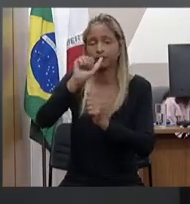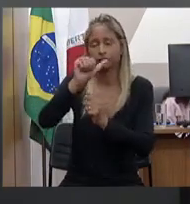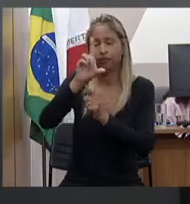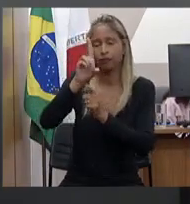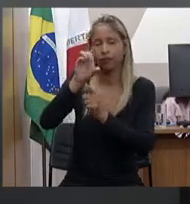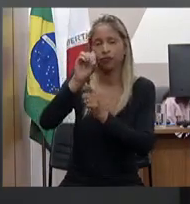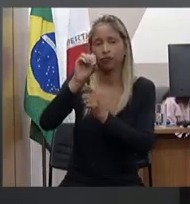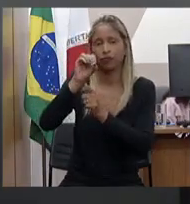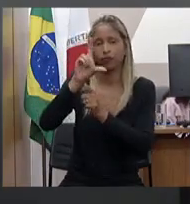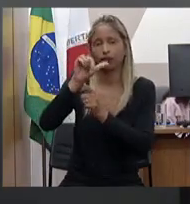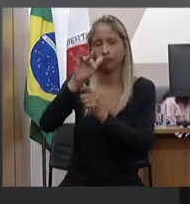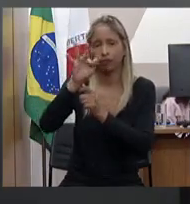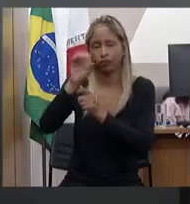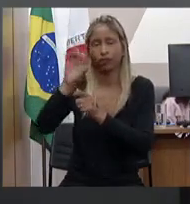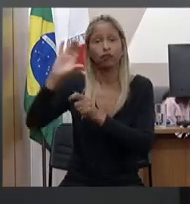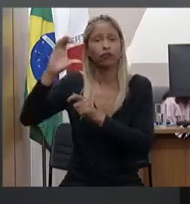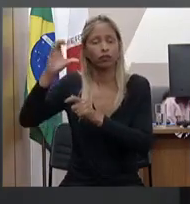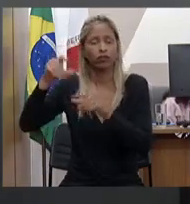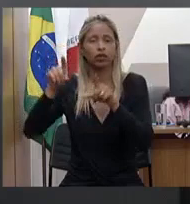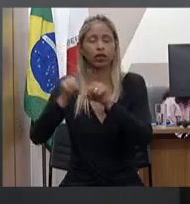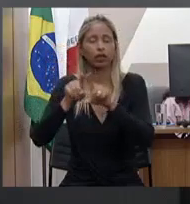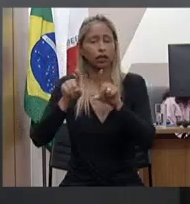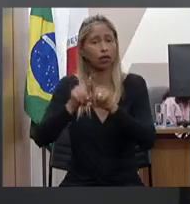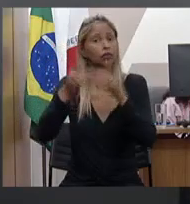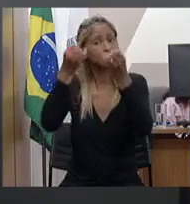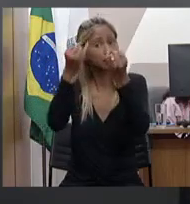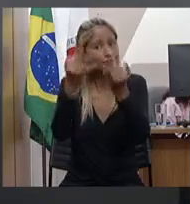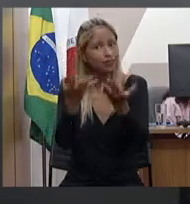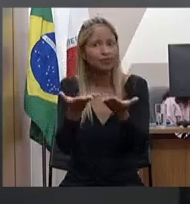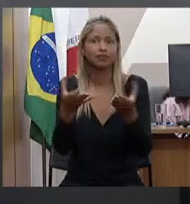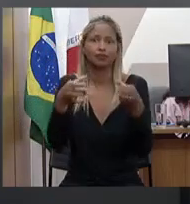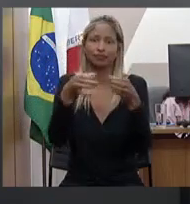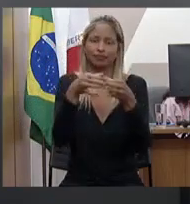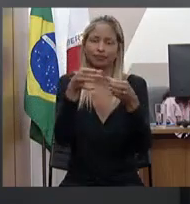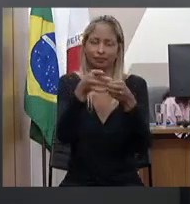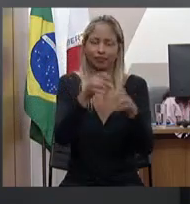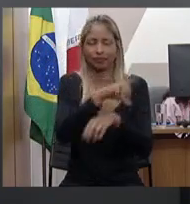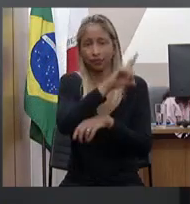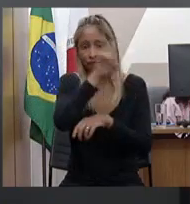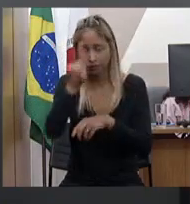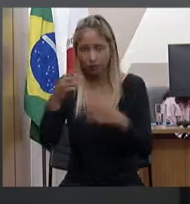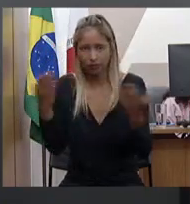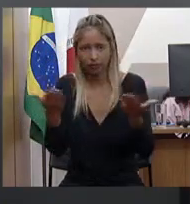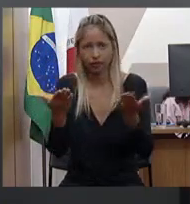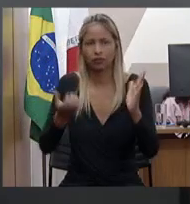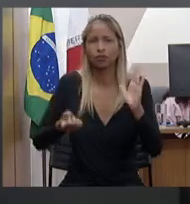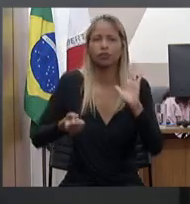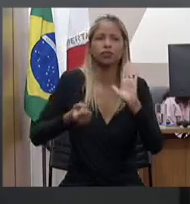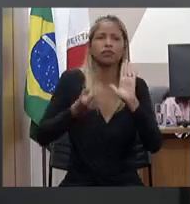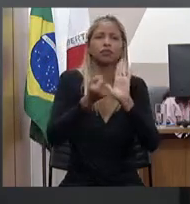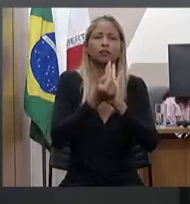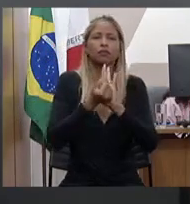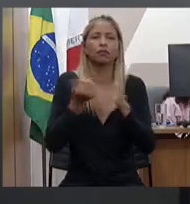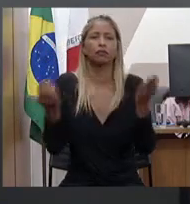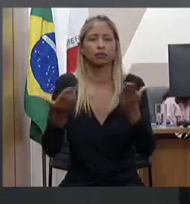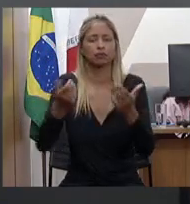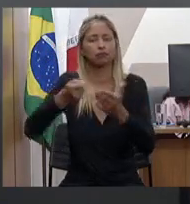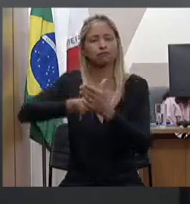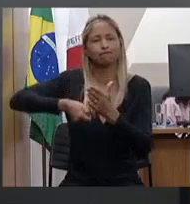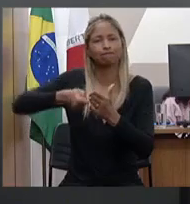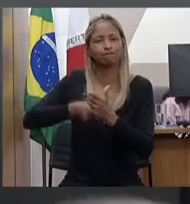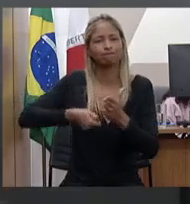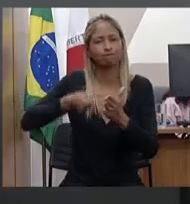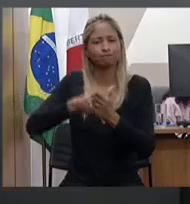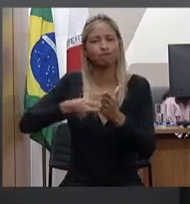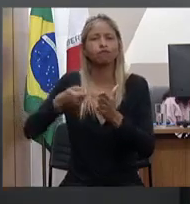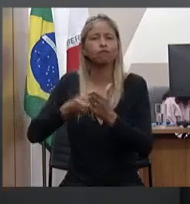é da construção civil de Contagem não poderia deixar de falar dessas categorias esse dia de hoje é um dia marcado de luta